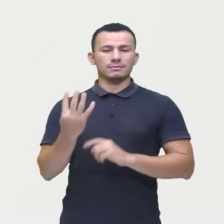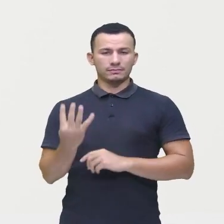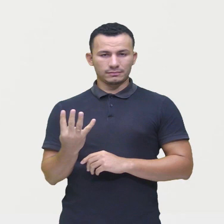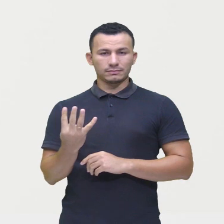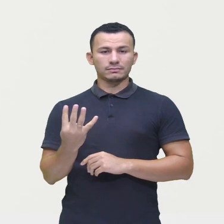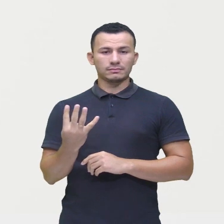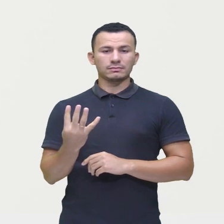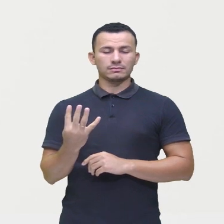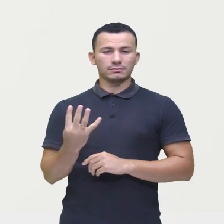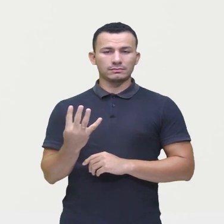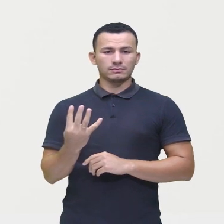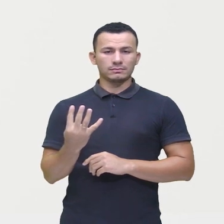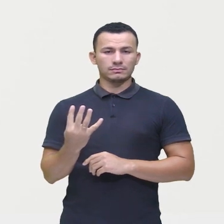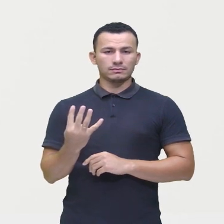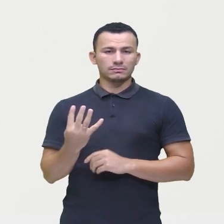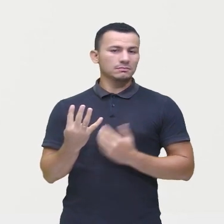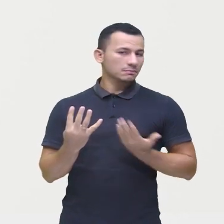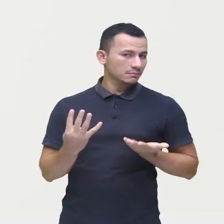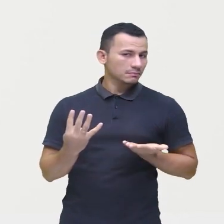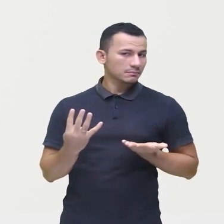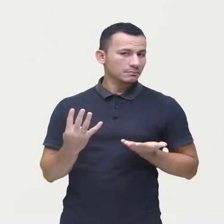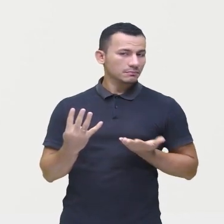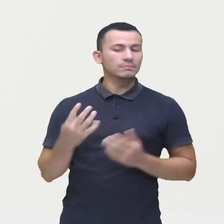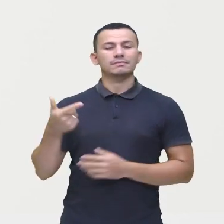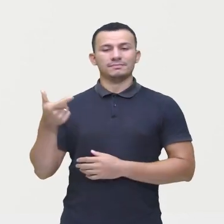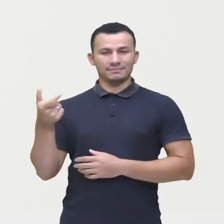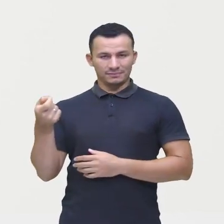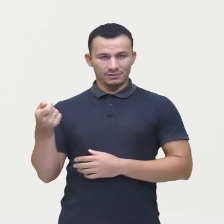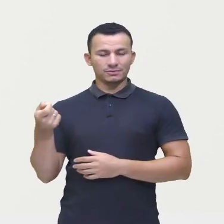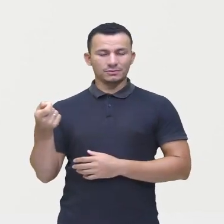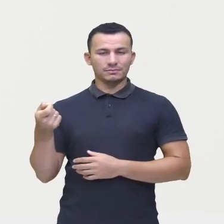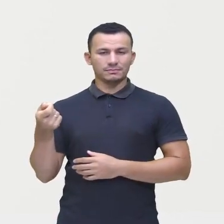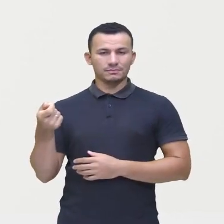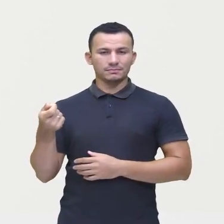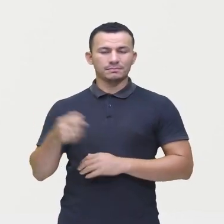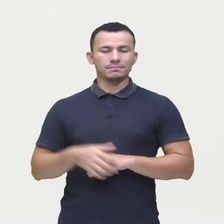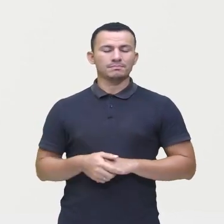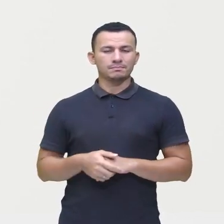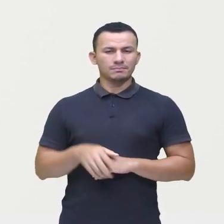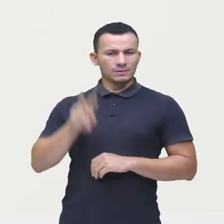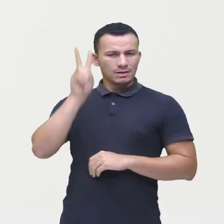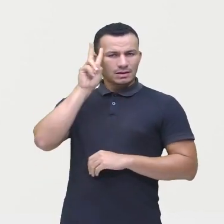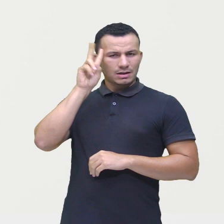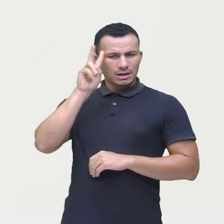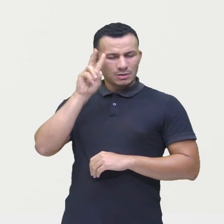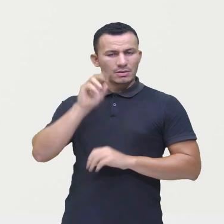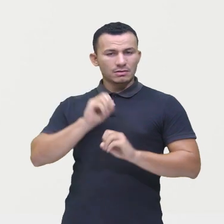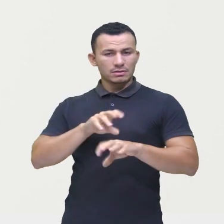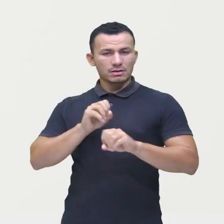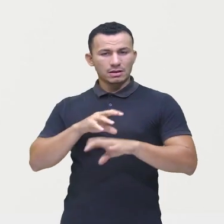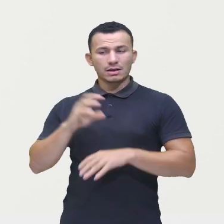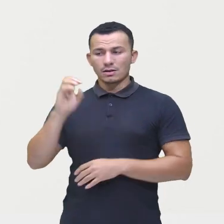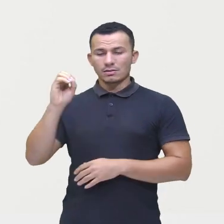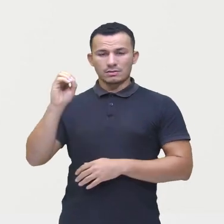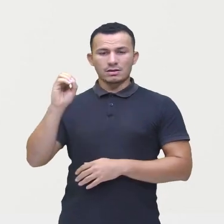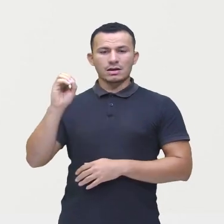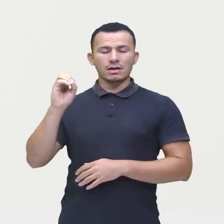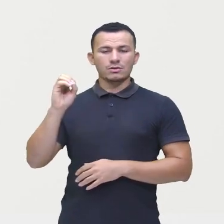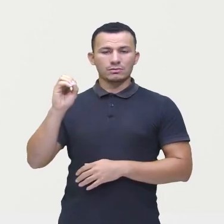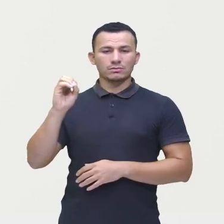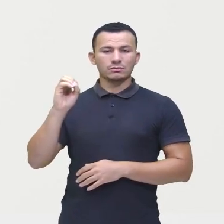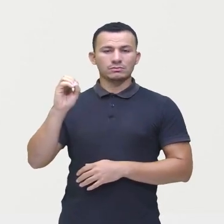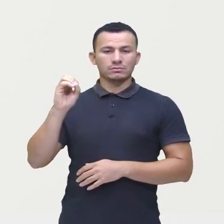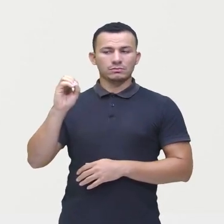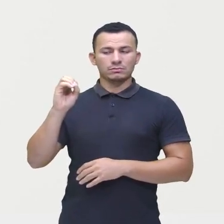vezes 4 é igual a quanto? 20. O que eu já ensinei? O 0 vai ficar. E